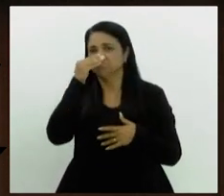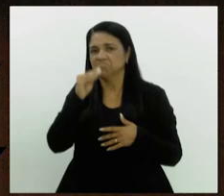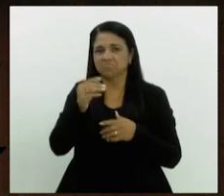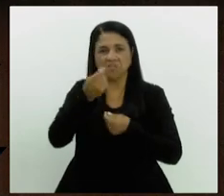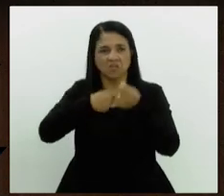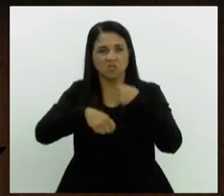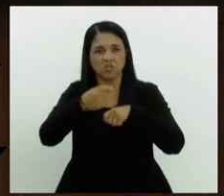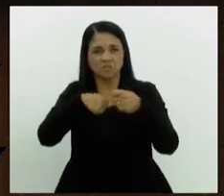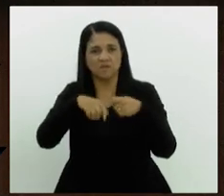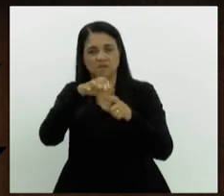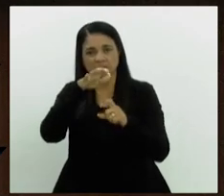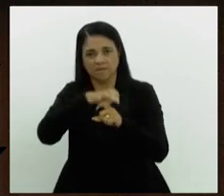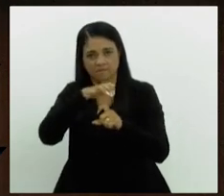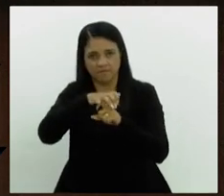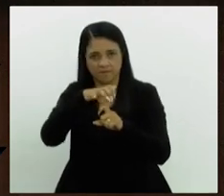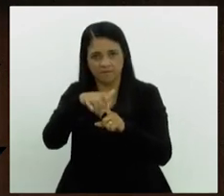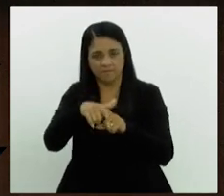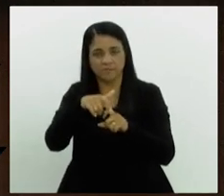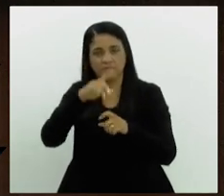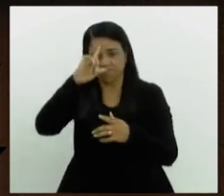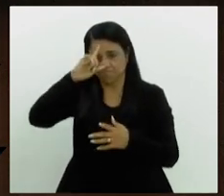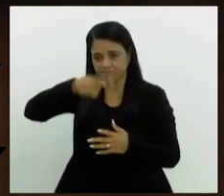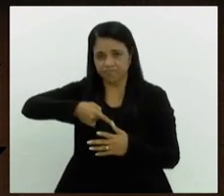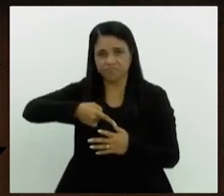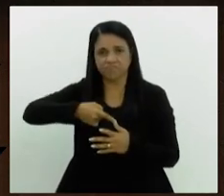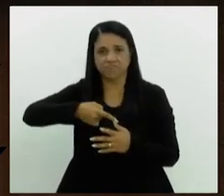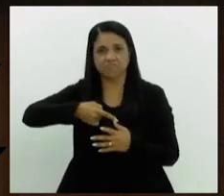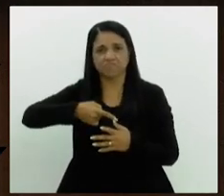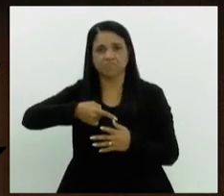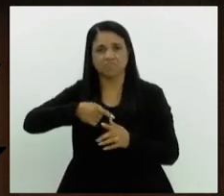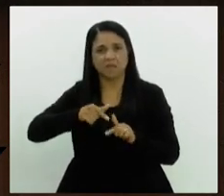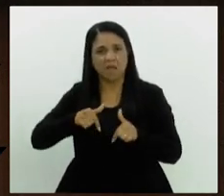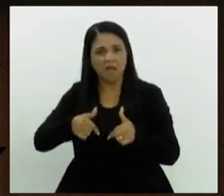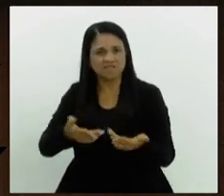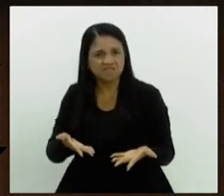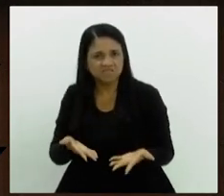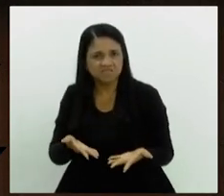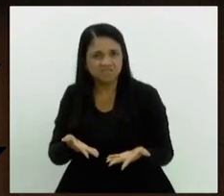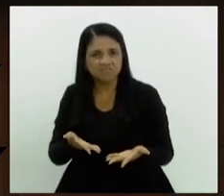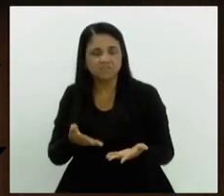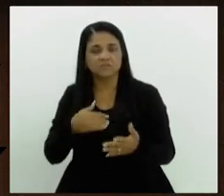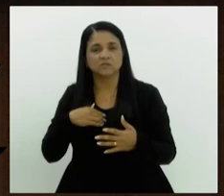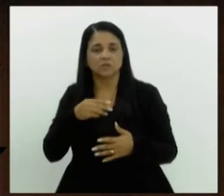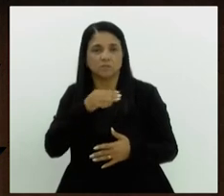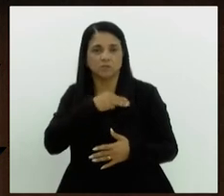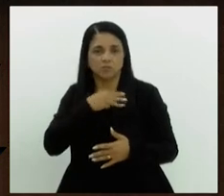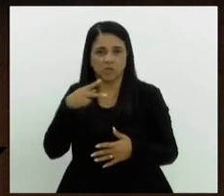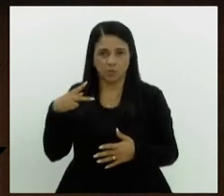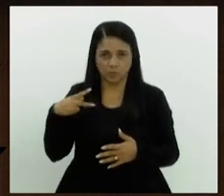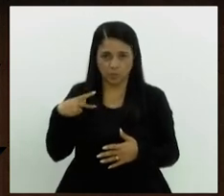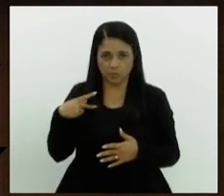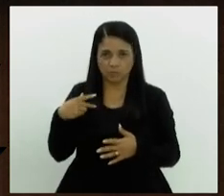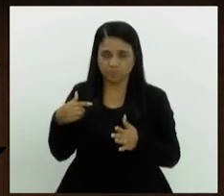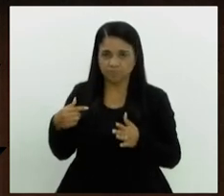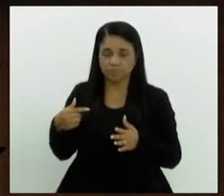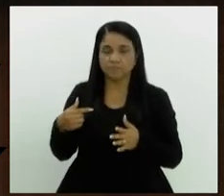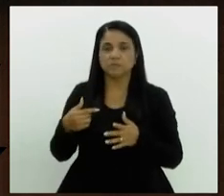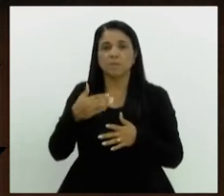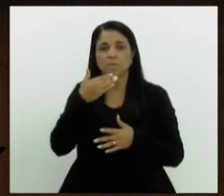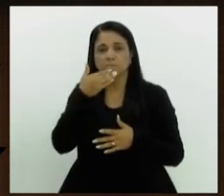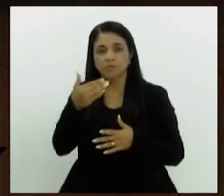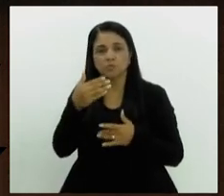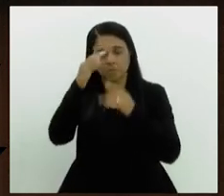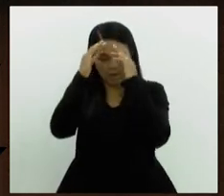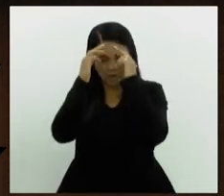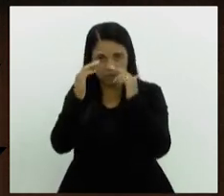feira e, de forma autoritária, toma um gesto como esse. A gente está acionando o Ministério Público para que seja respeitado o tombamento